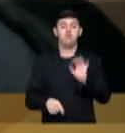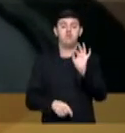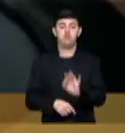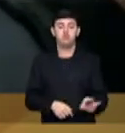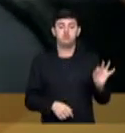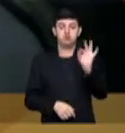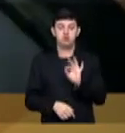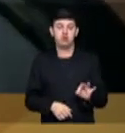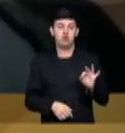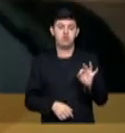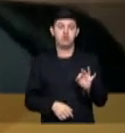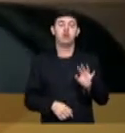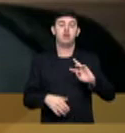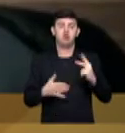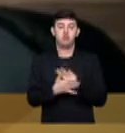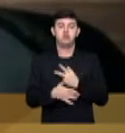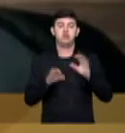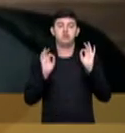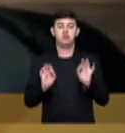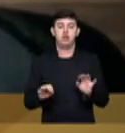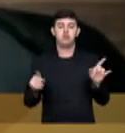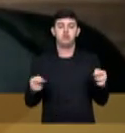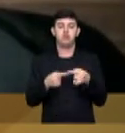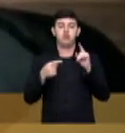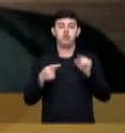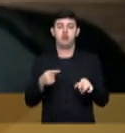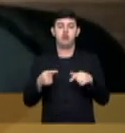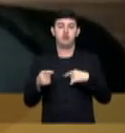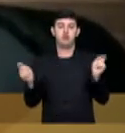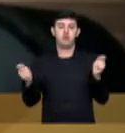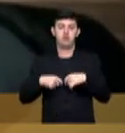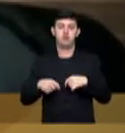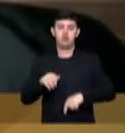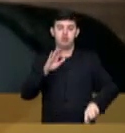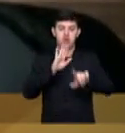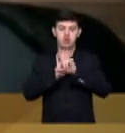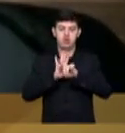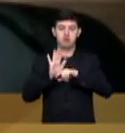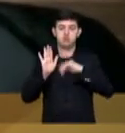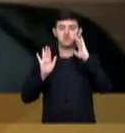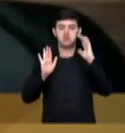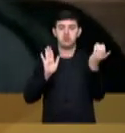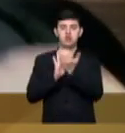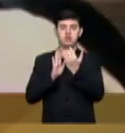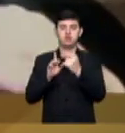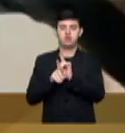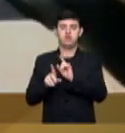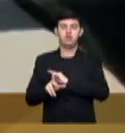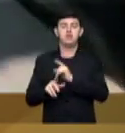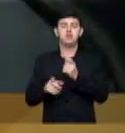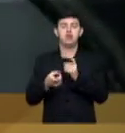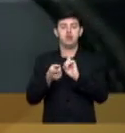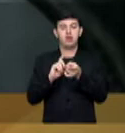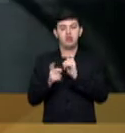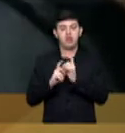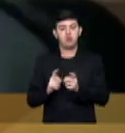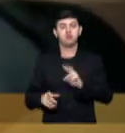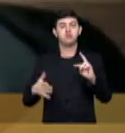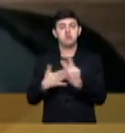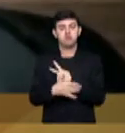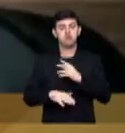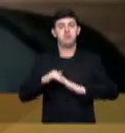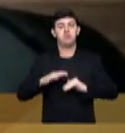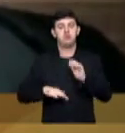consonante, congruente das competências legislativas e executivas otimizem